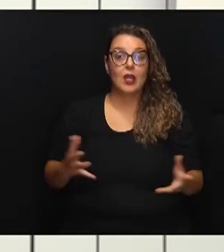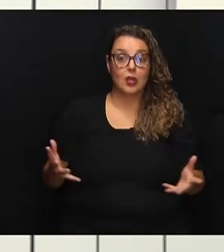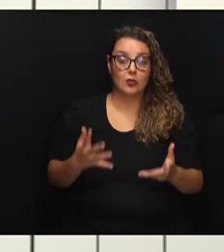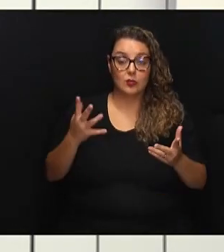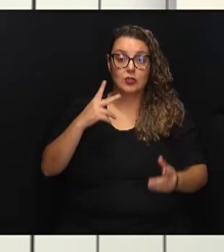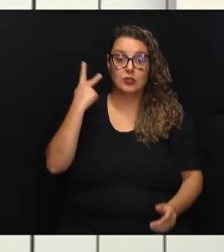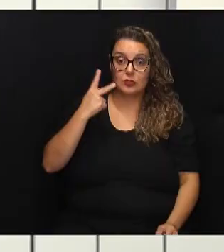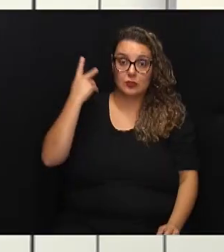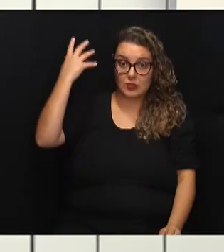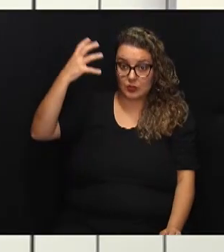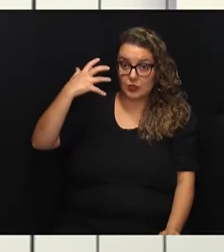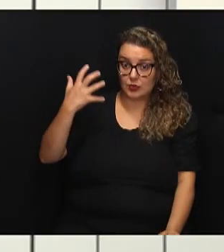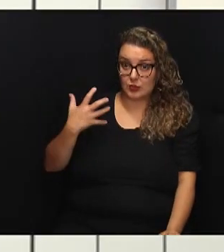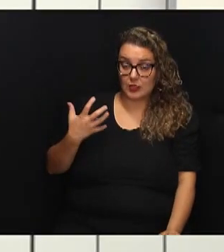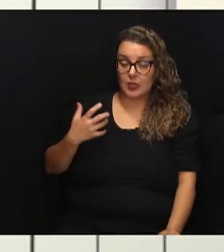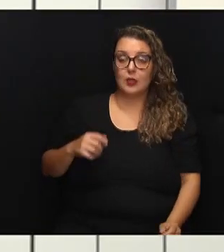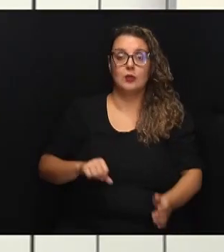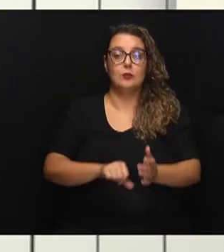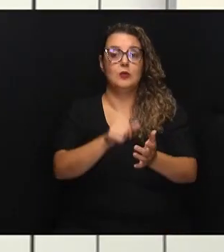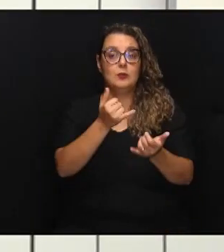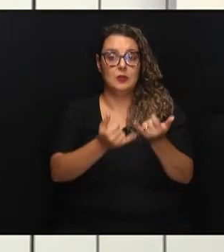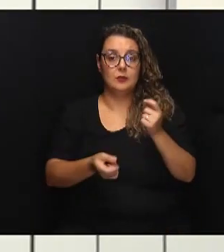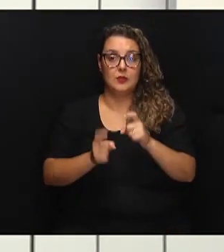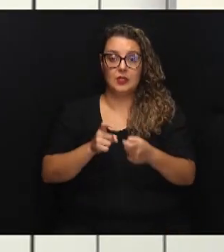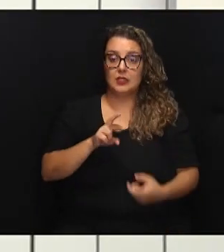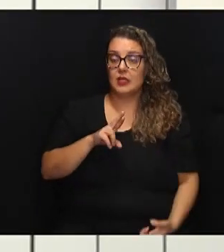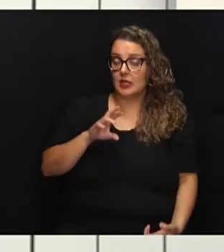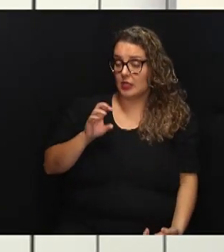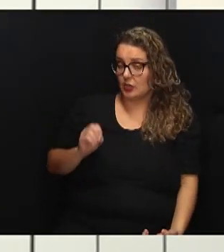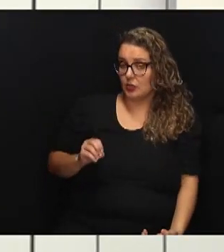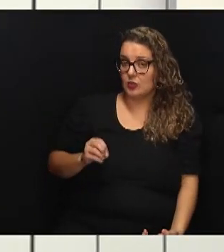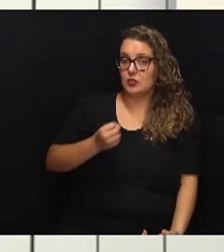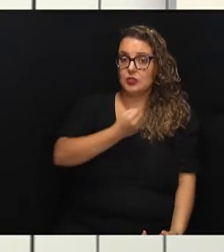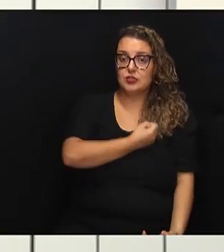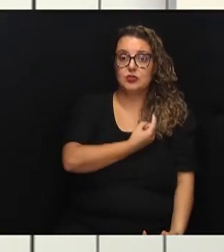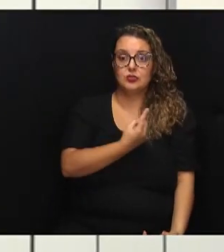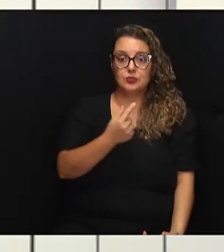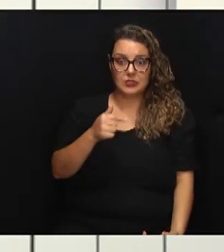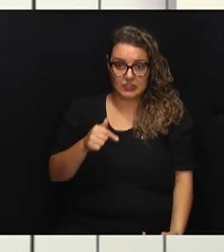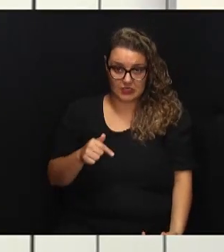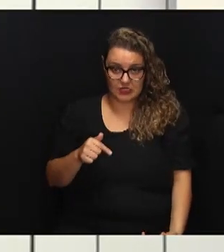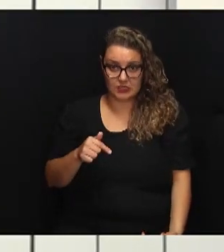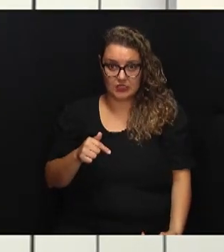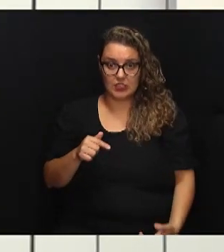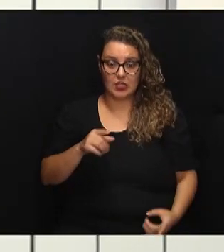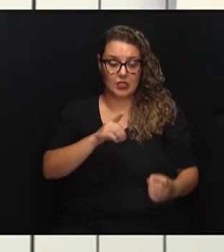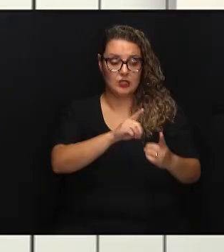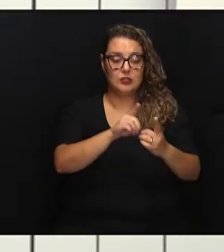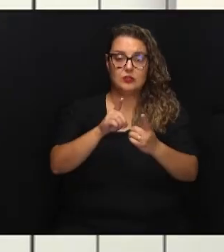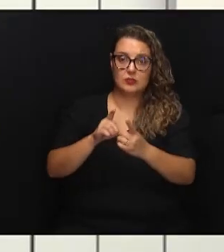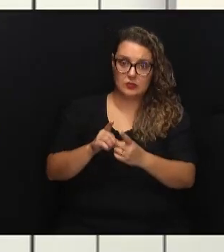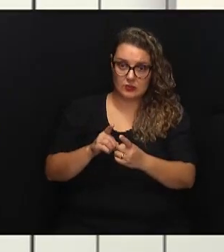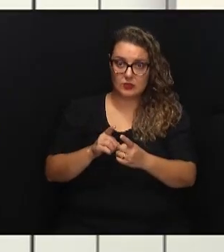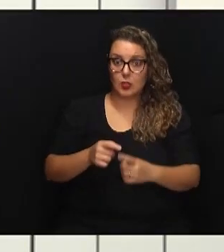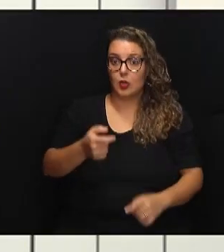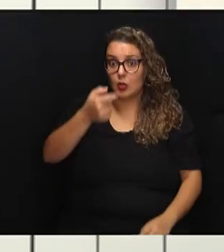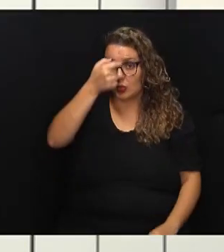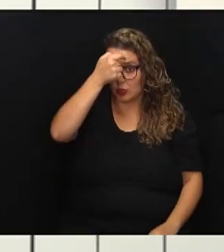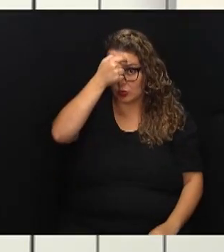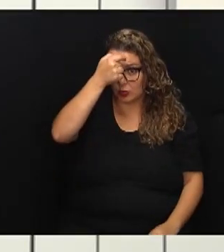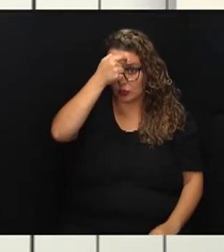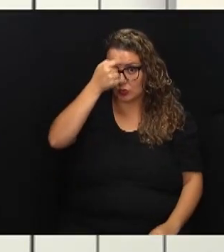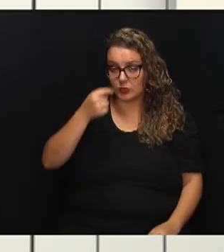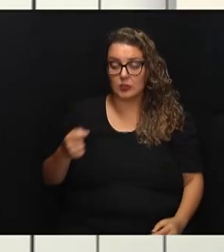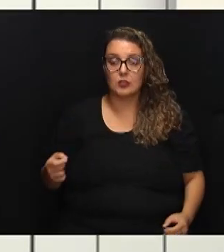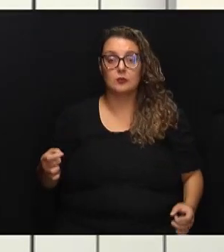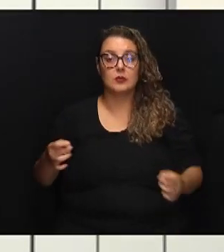vereadora Guida Calisto, a primeira parte da reunião ordinária de número 17 abordou a conscientização e o